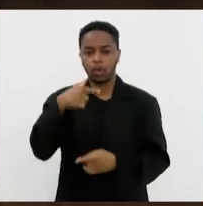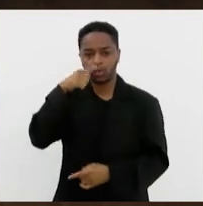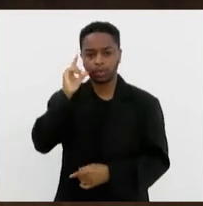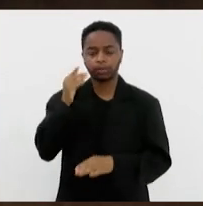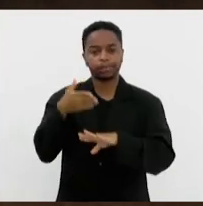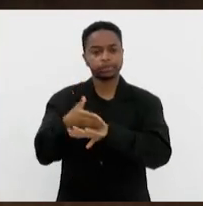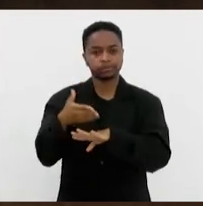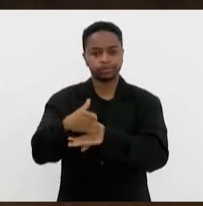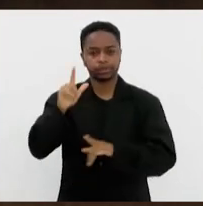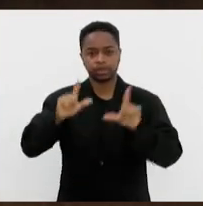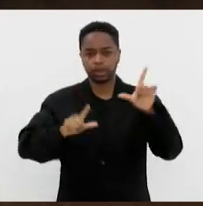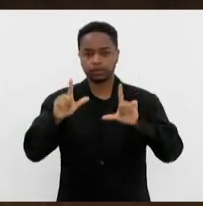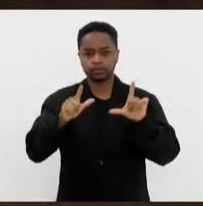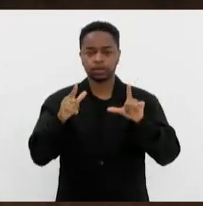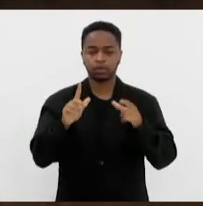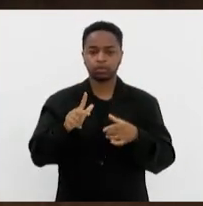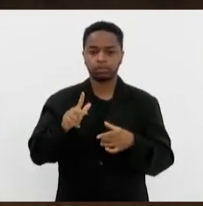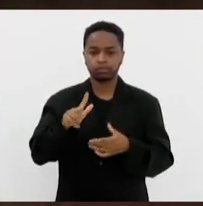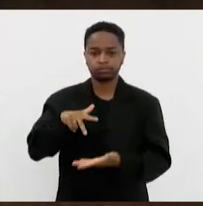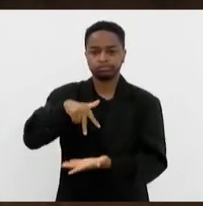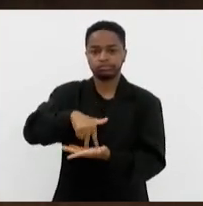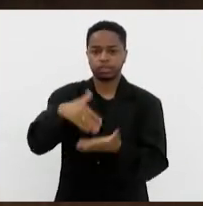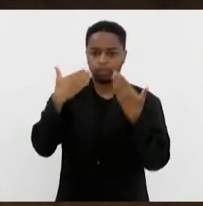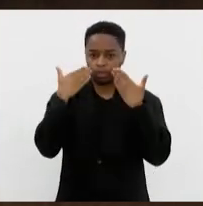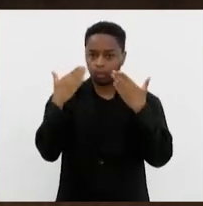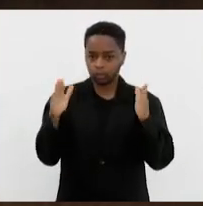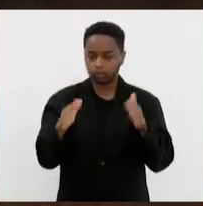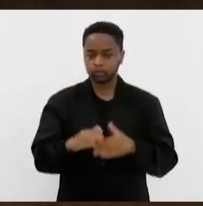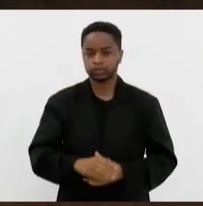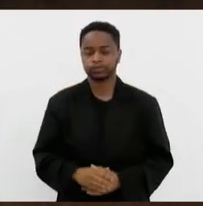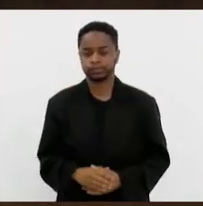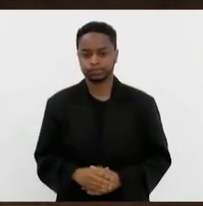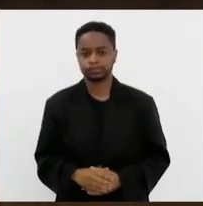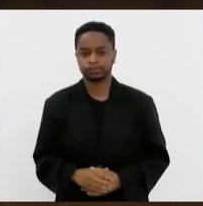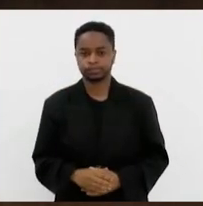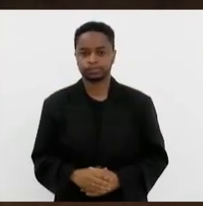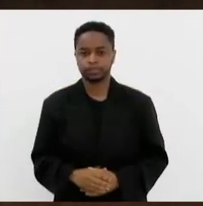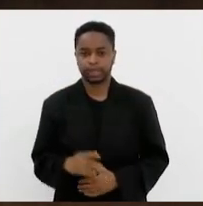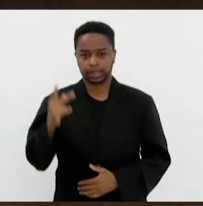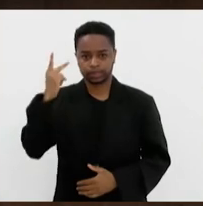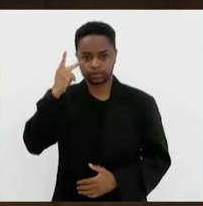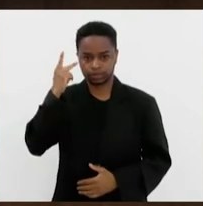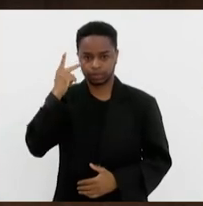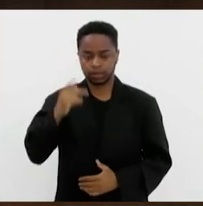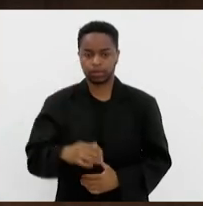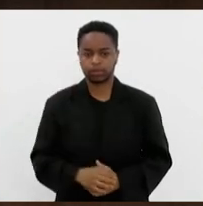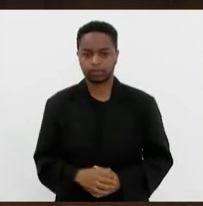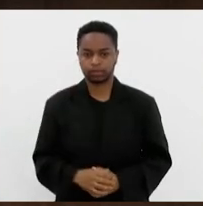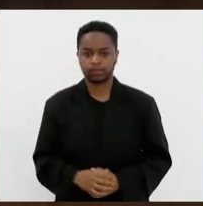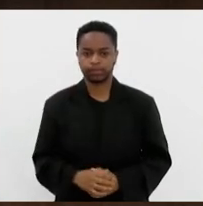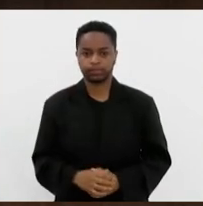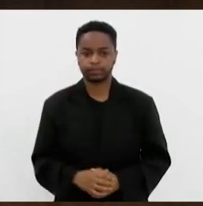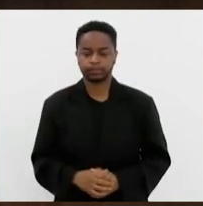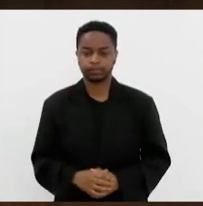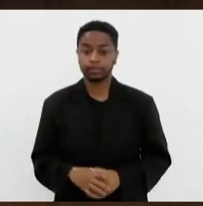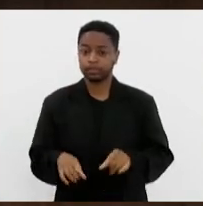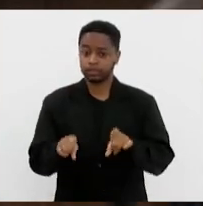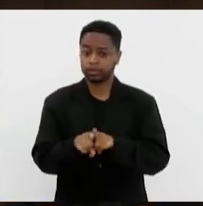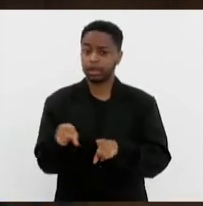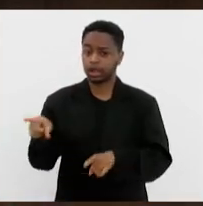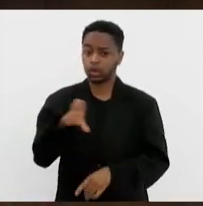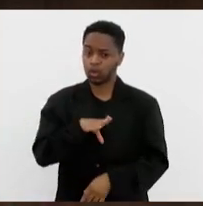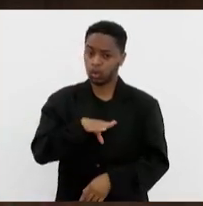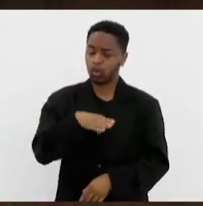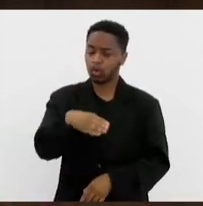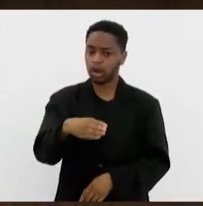um programa de grande abrangência nacional lá em São Paulo e teve a coragem, senhor presidente,